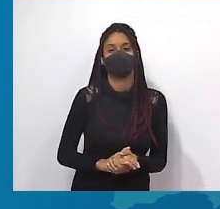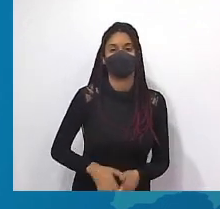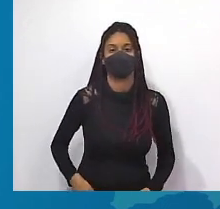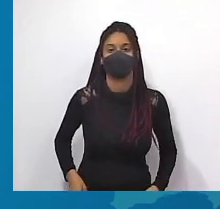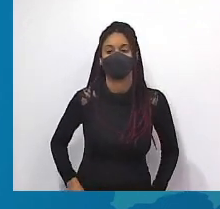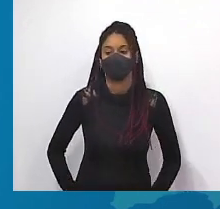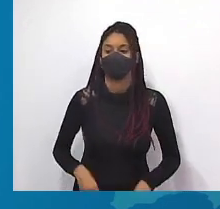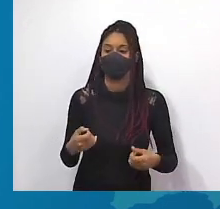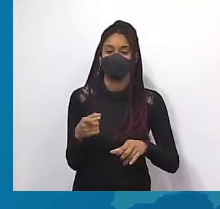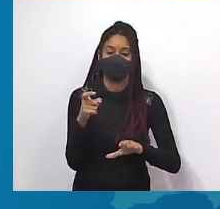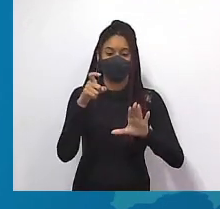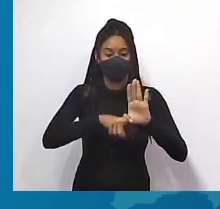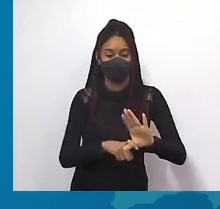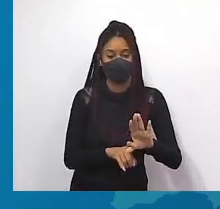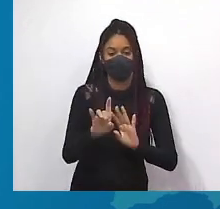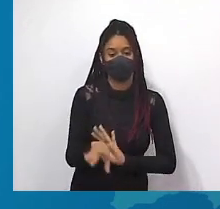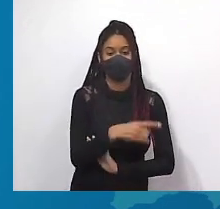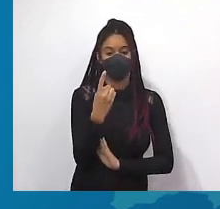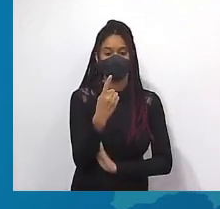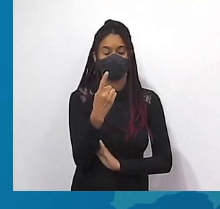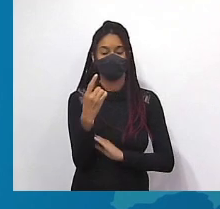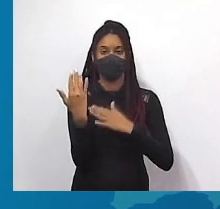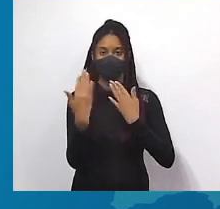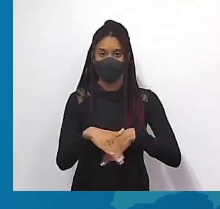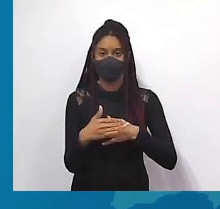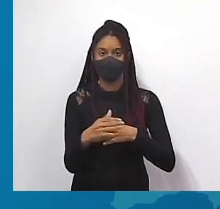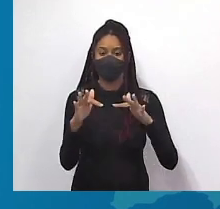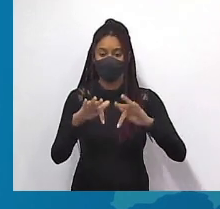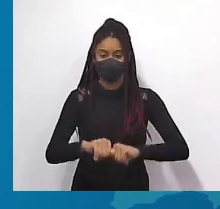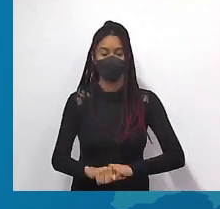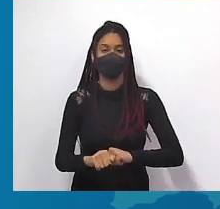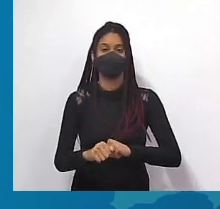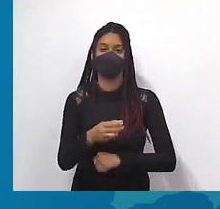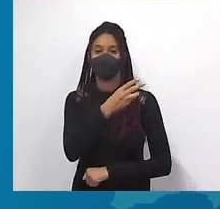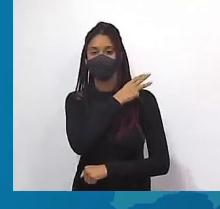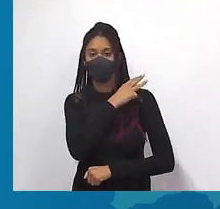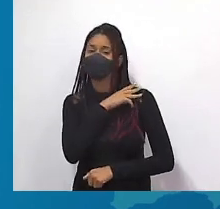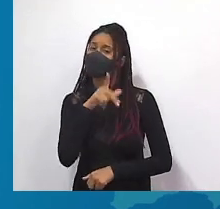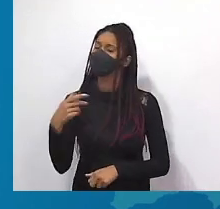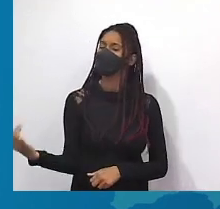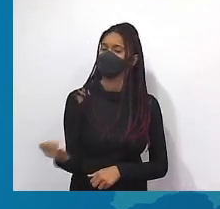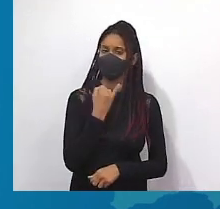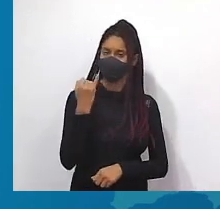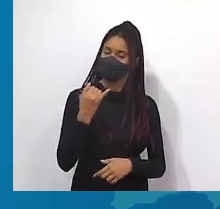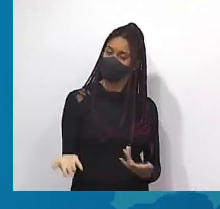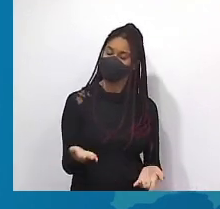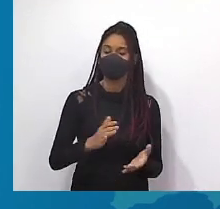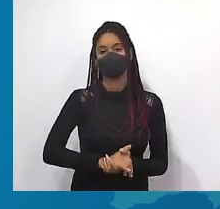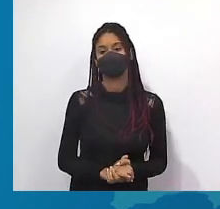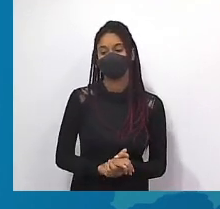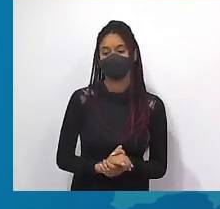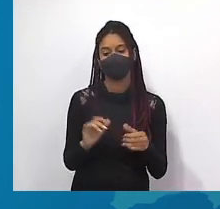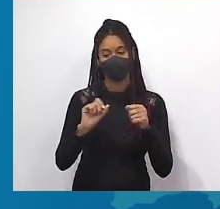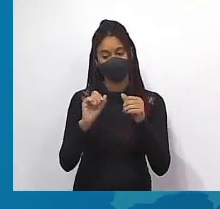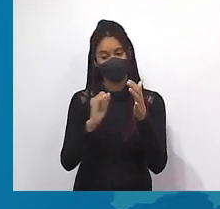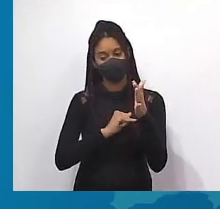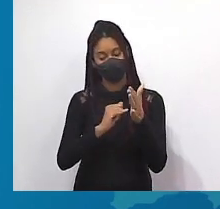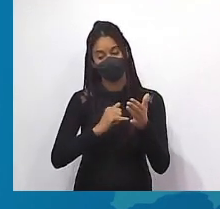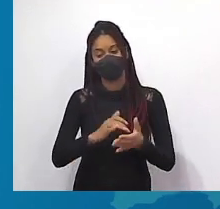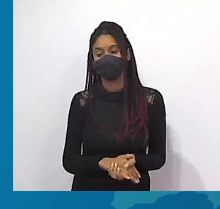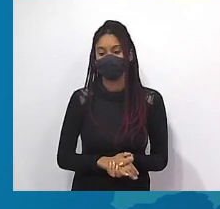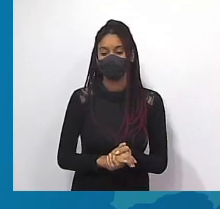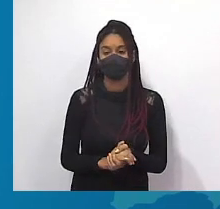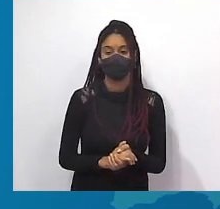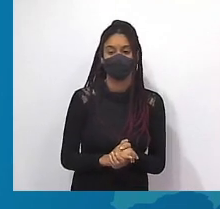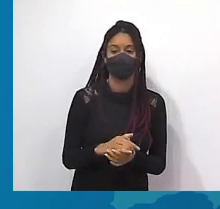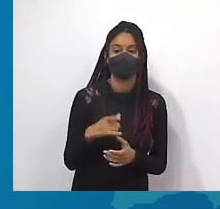completo, para não ter que depender só de uma prova no final do terceiro ano, né? Então é importantíssimo. E aí, para fazer as inscrições, né? As